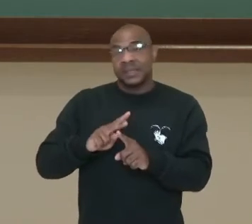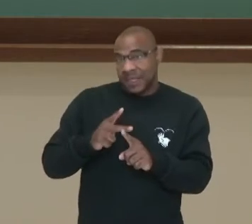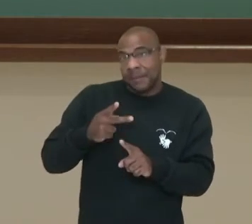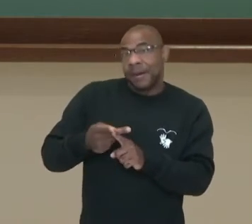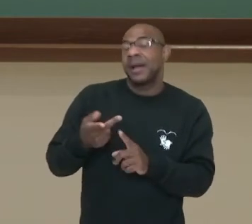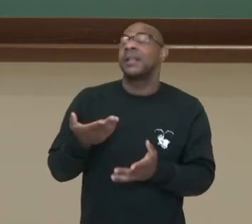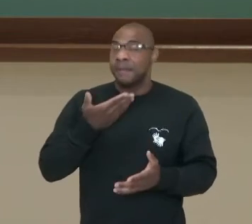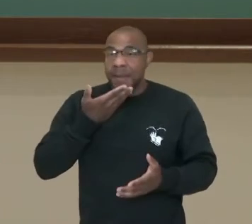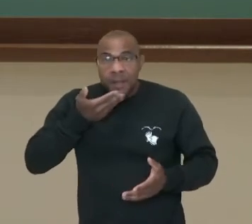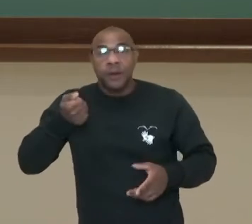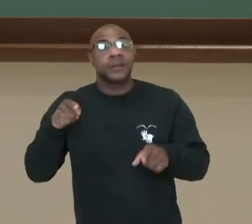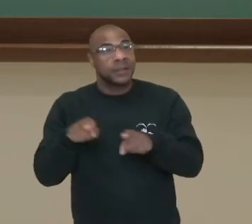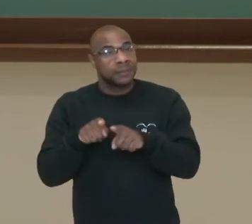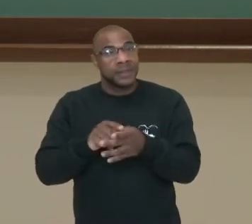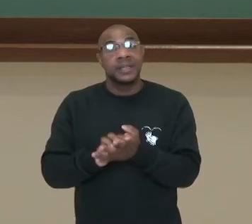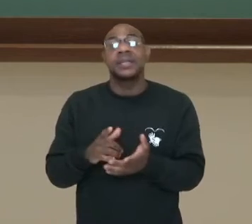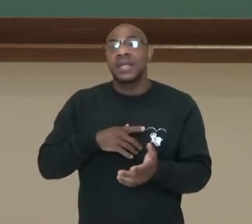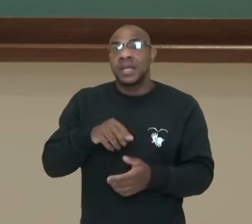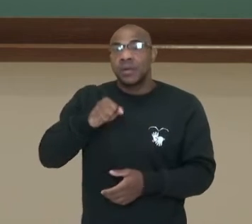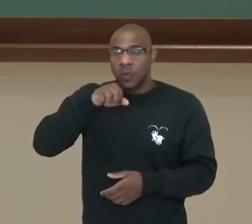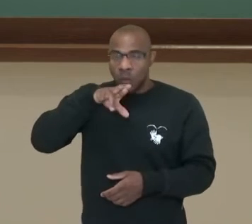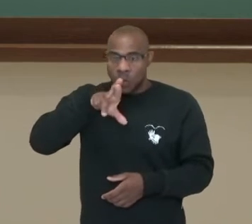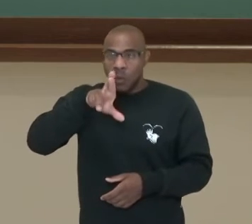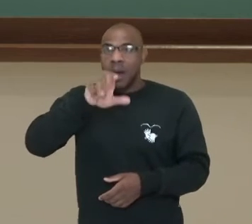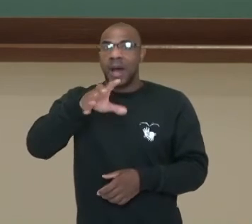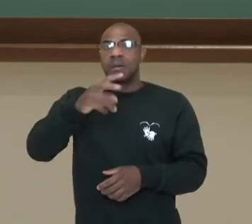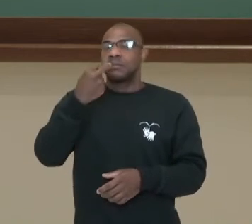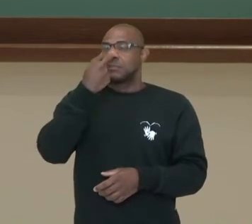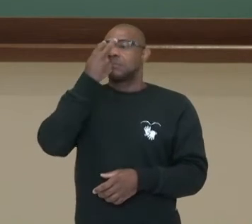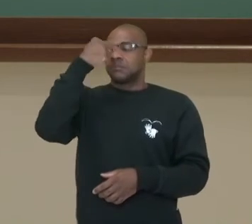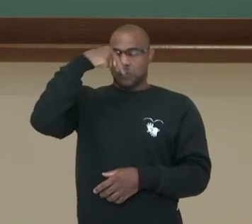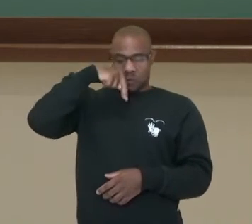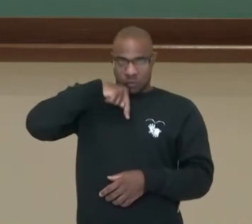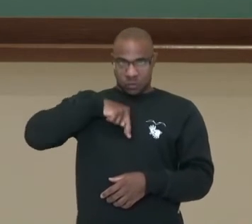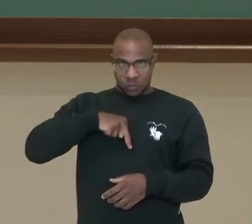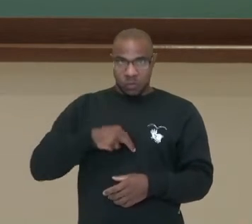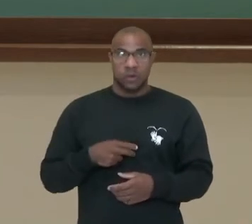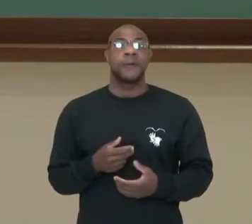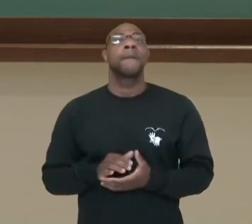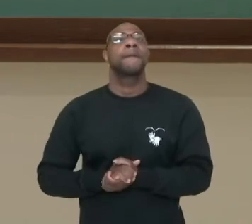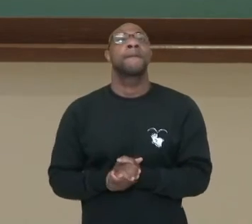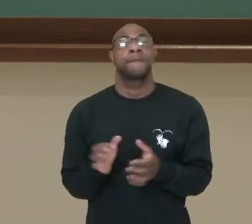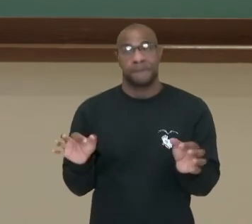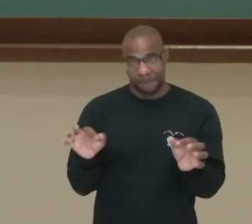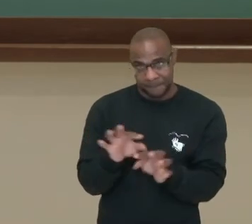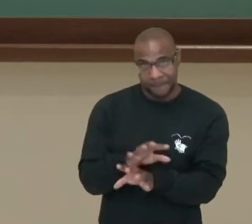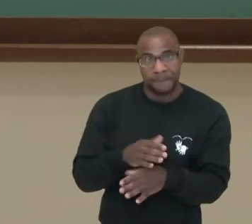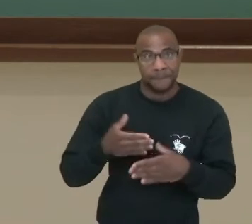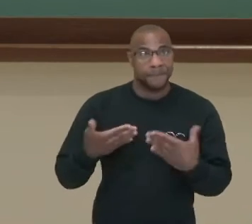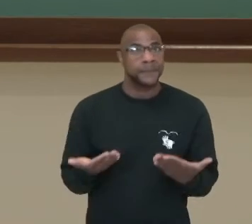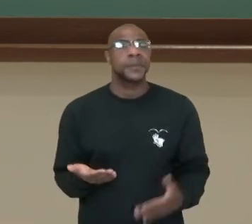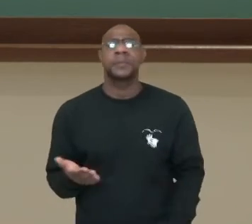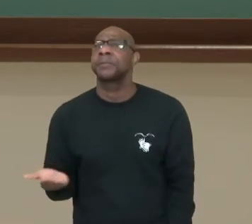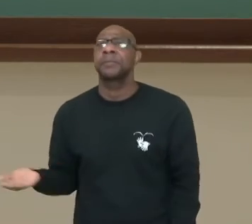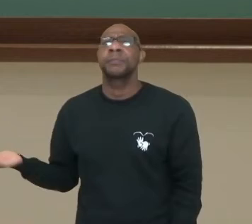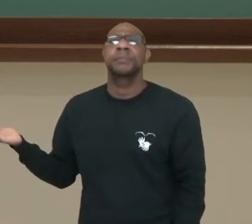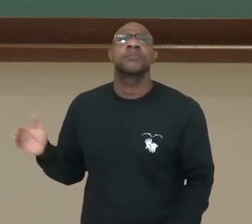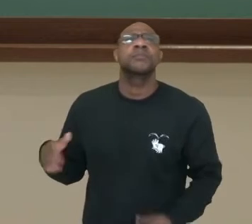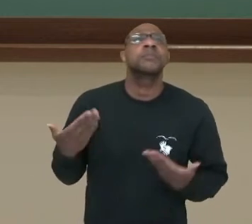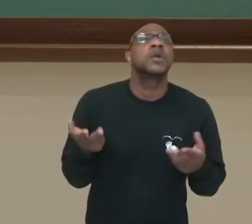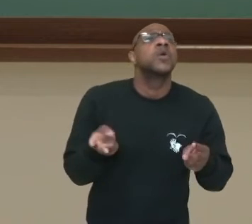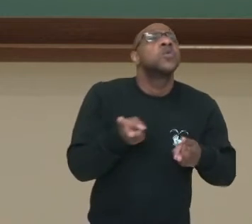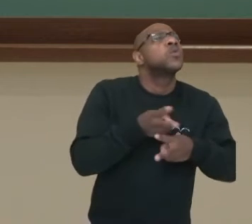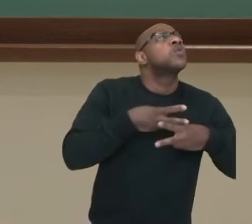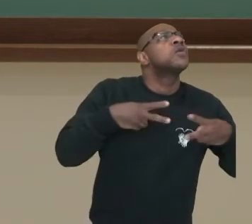saudável e recebam oxigênio suficiente para isso, ok? Mas aí qual que é a diferença entre ventilação